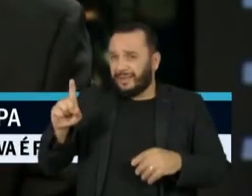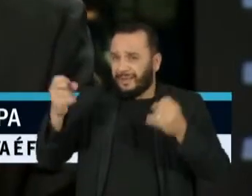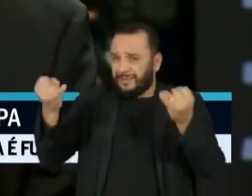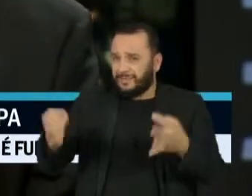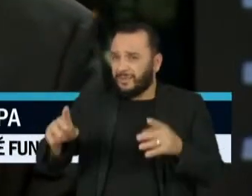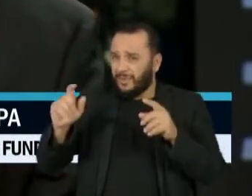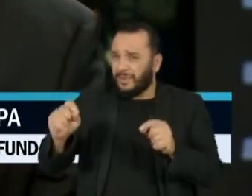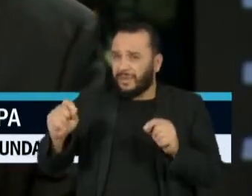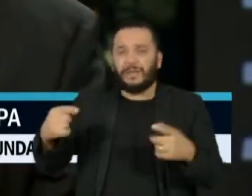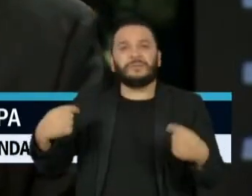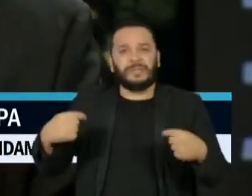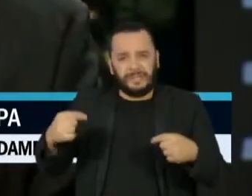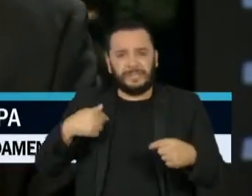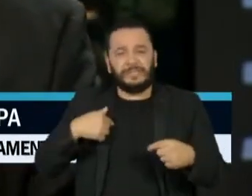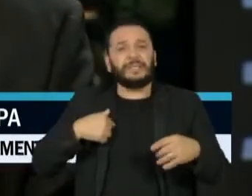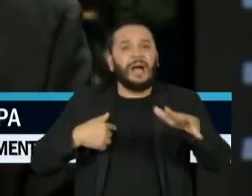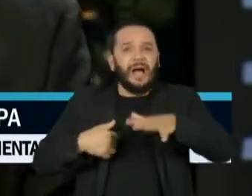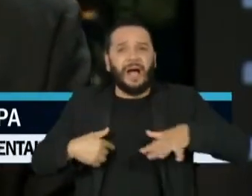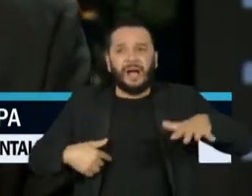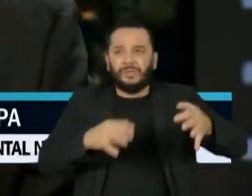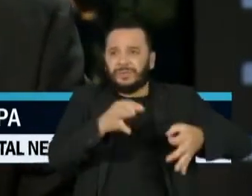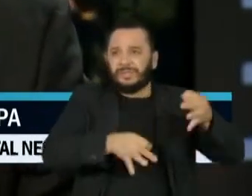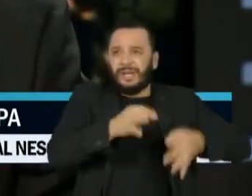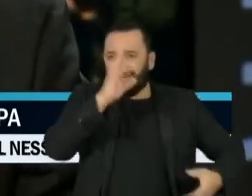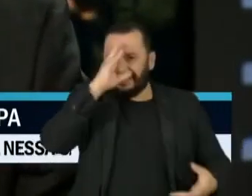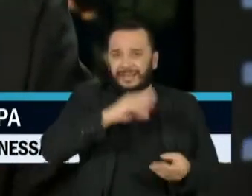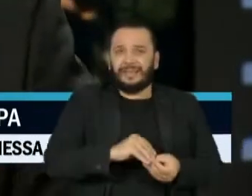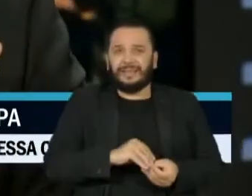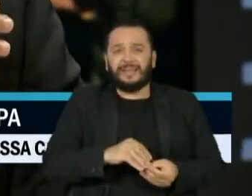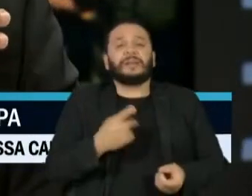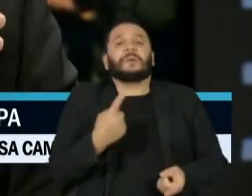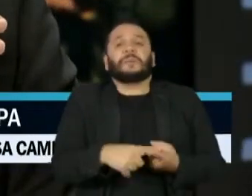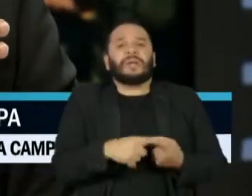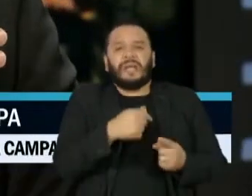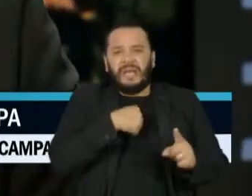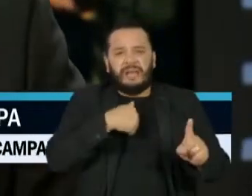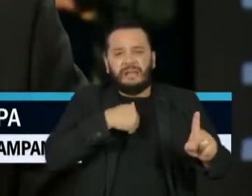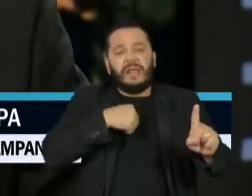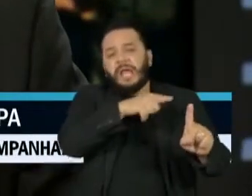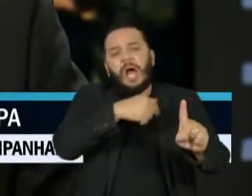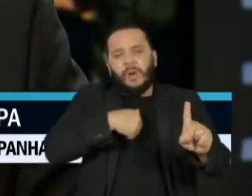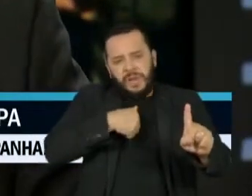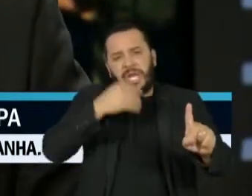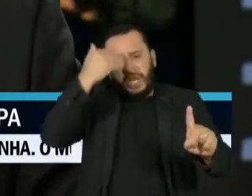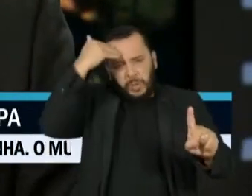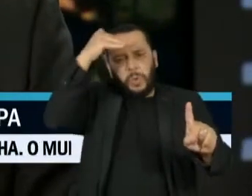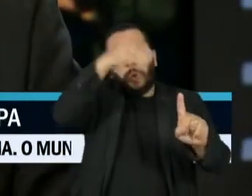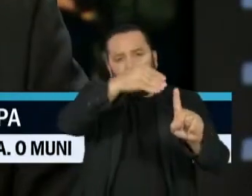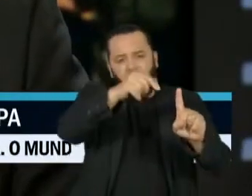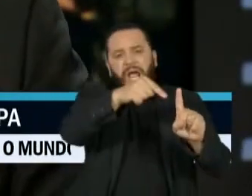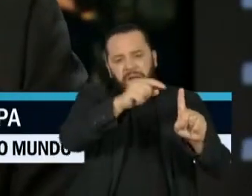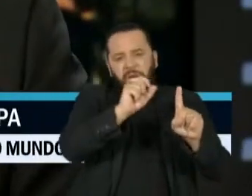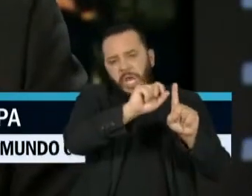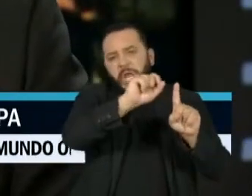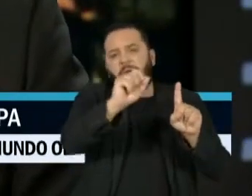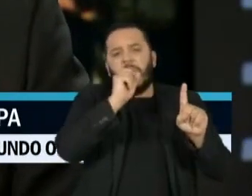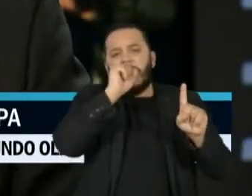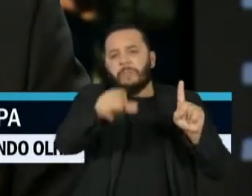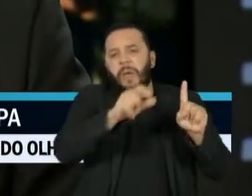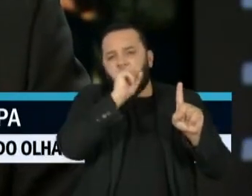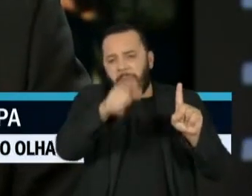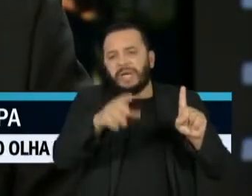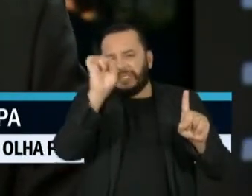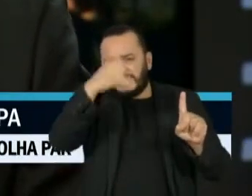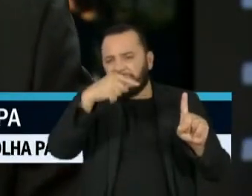releitura, inclusive pelo Poder Judiciário. Porque os precedentes da questão do ânimos jocande são inúmeros. Então, eu